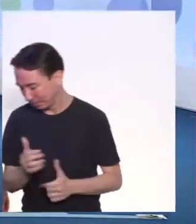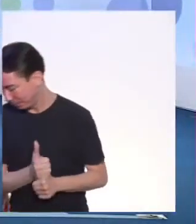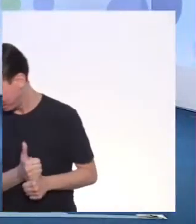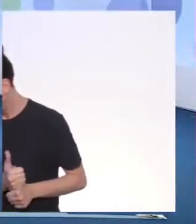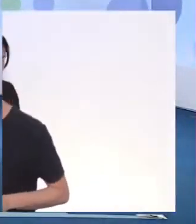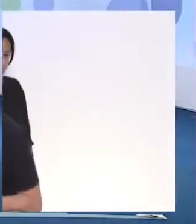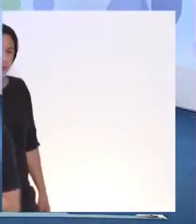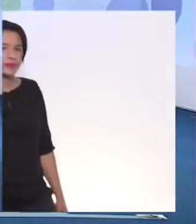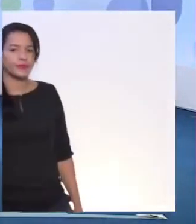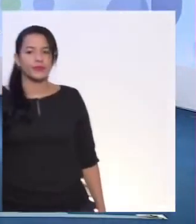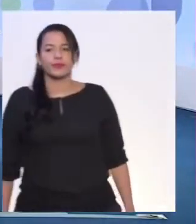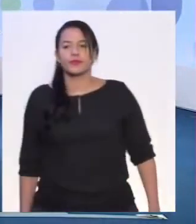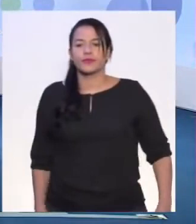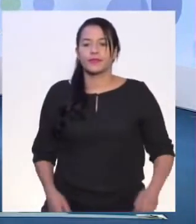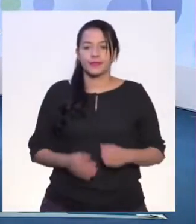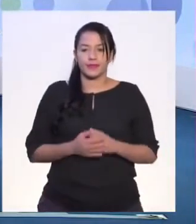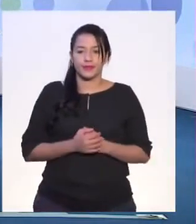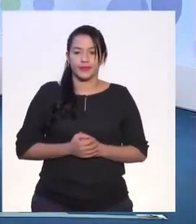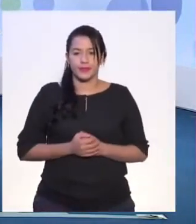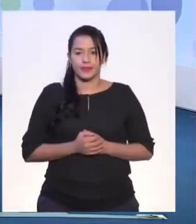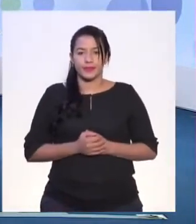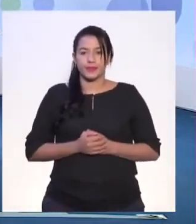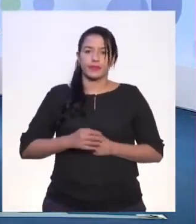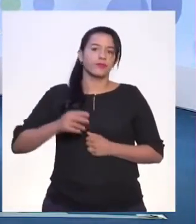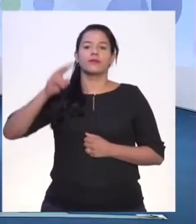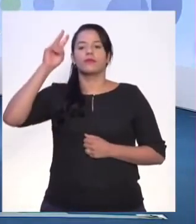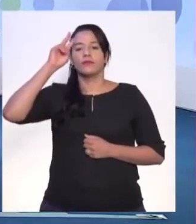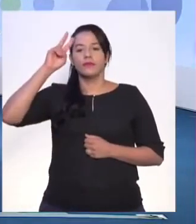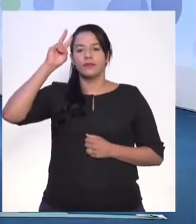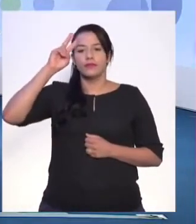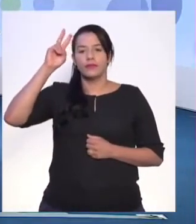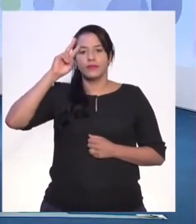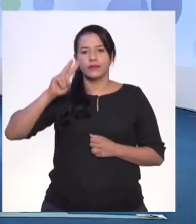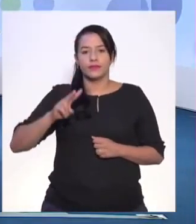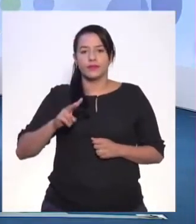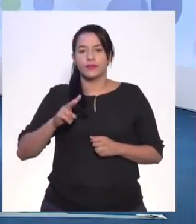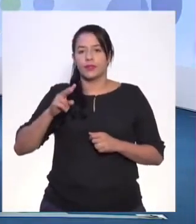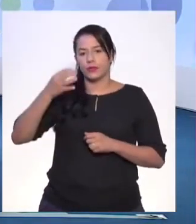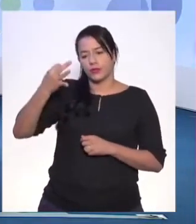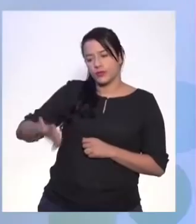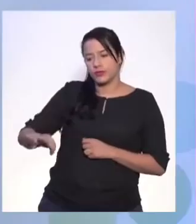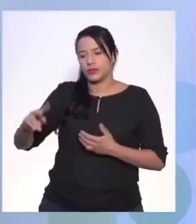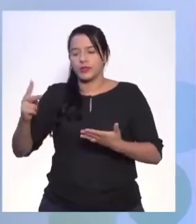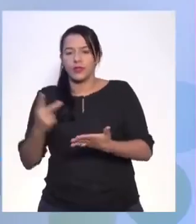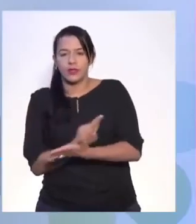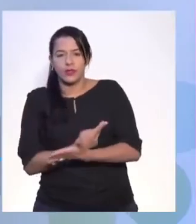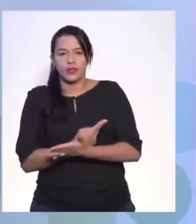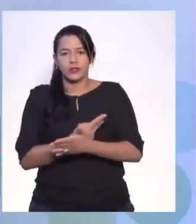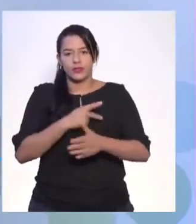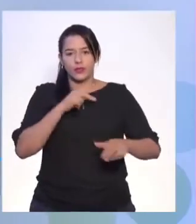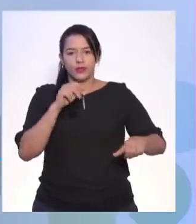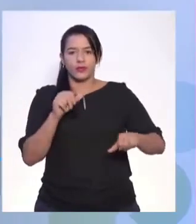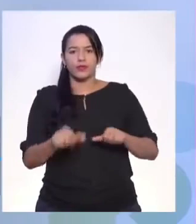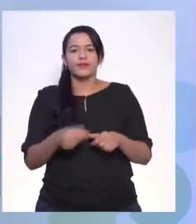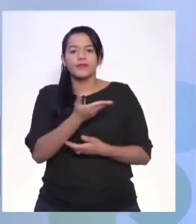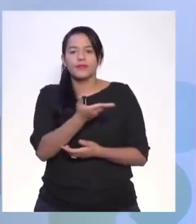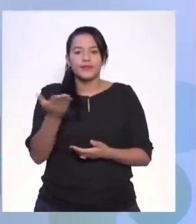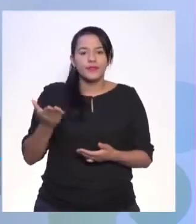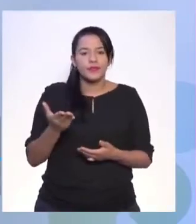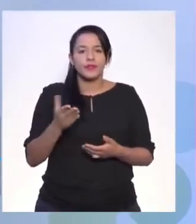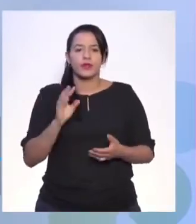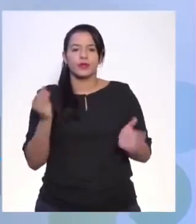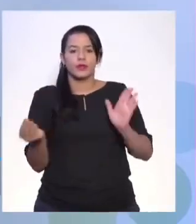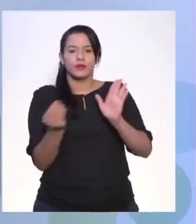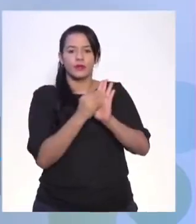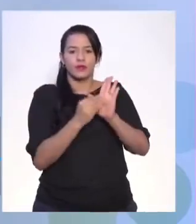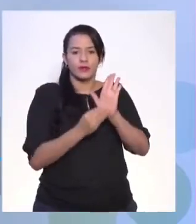Voltando, então. Lembrando sempre essa questão do certo e errado, do contexto, tá? Que contexto que eu estou inserido,